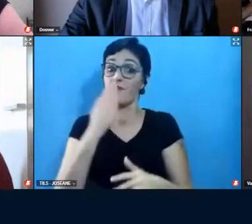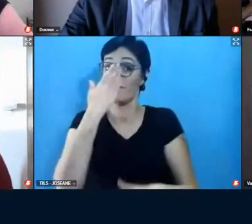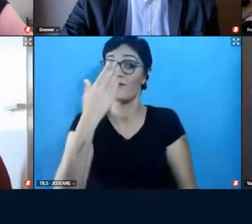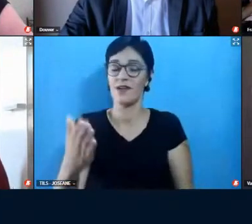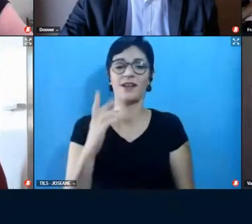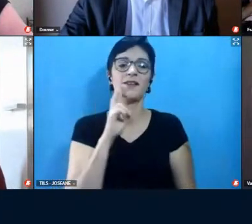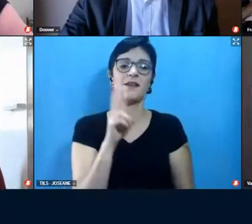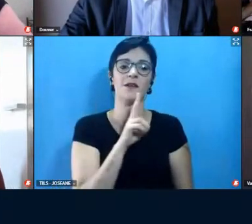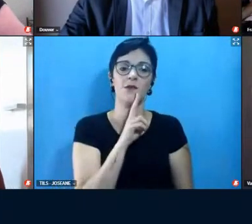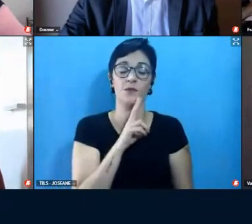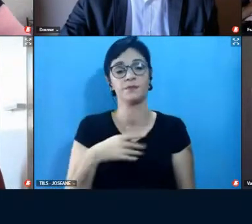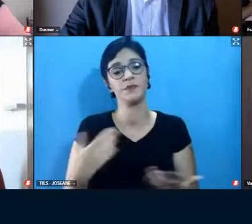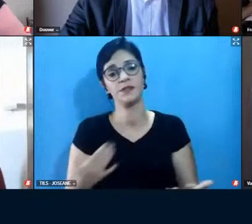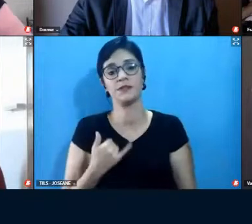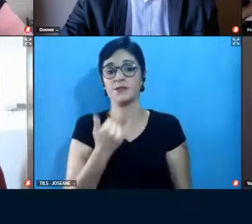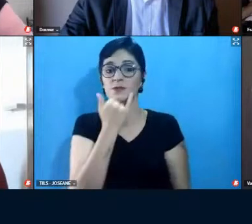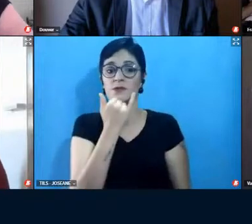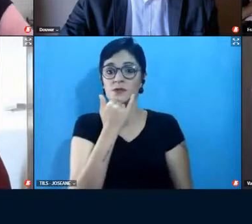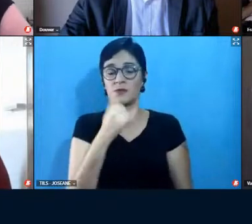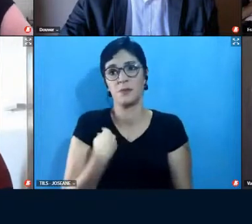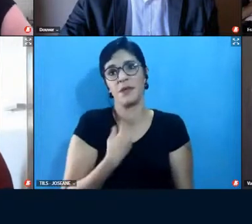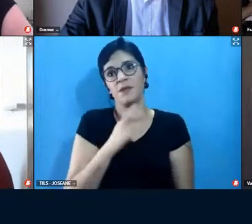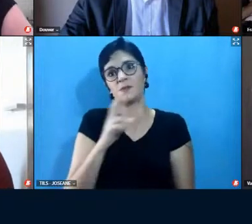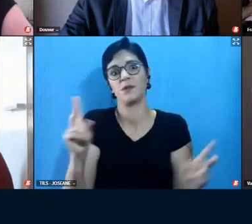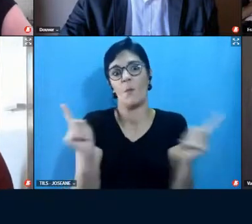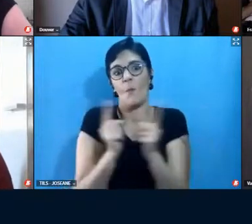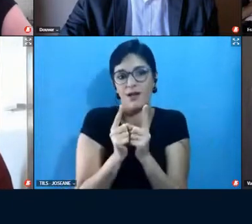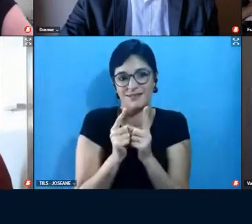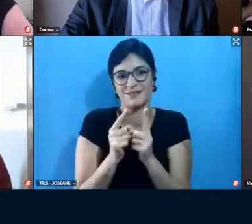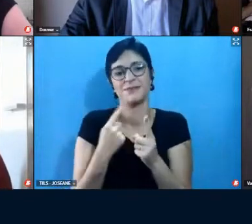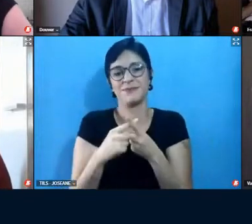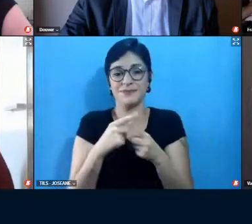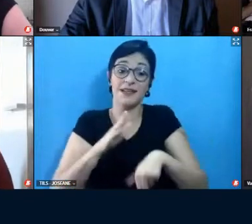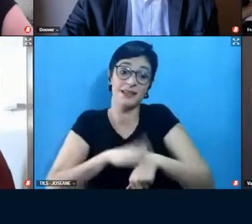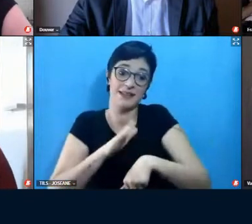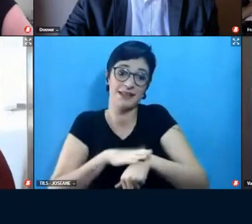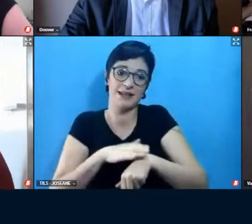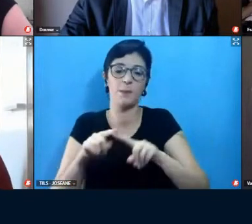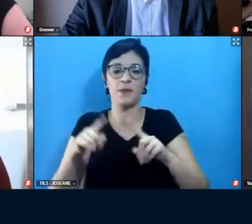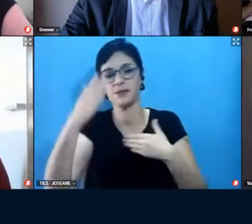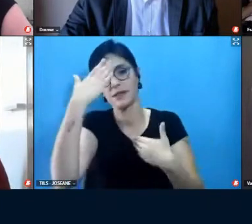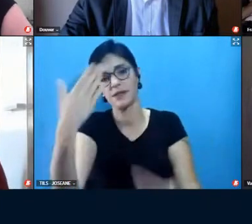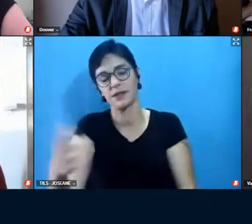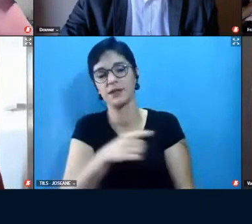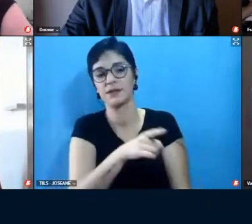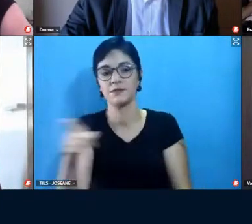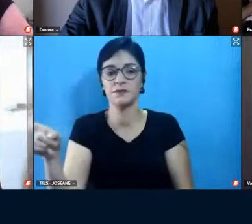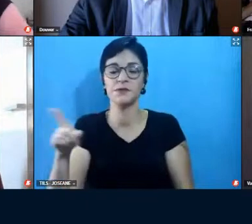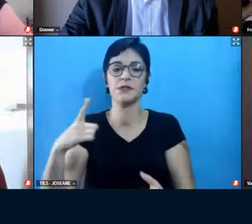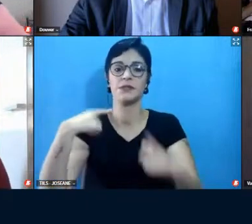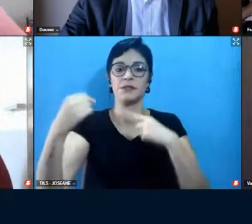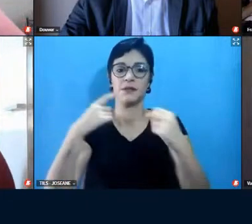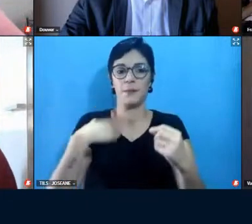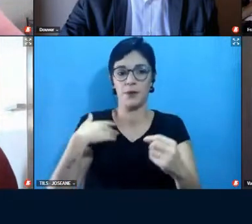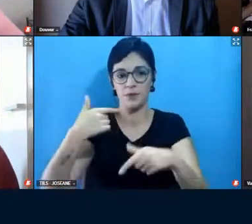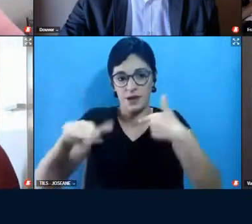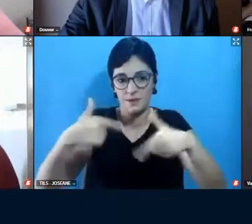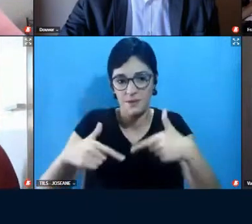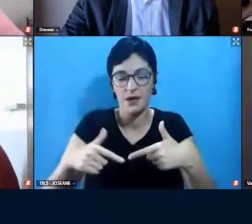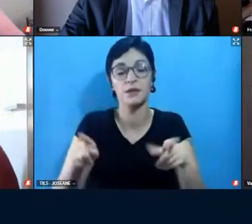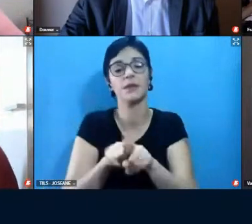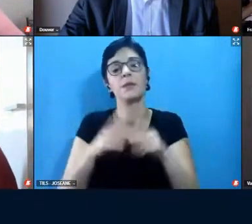peço desculpas, né, pelas respostas corridas, por causa do tempo. Agradeço a comissão pela seleção do meu trabalho e também